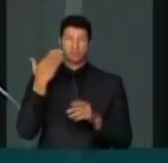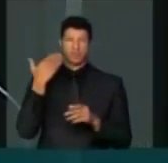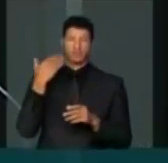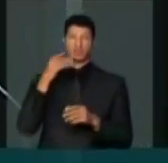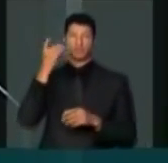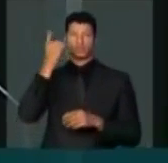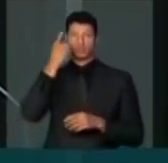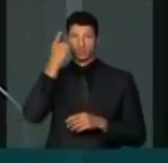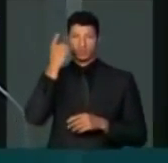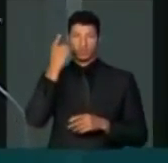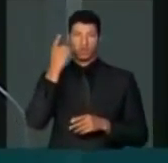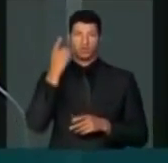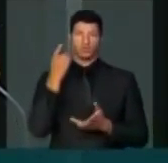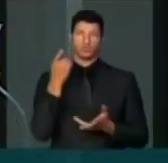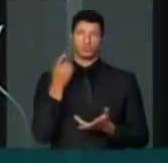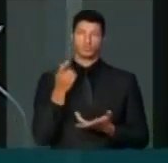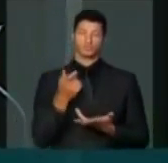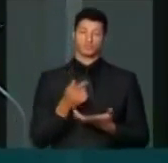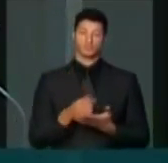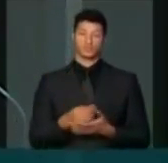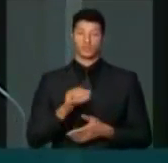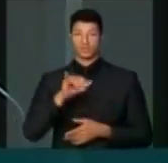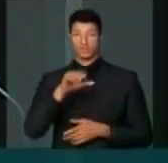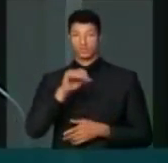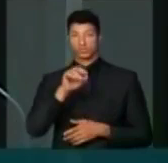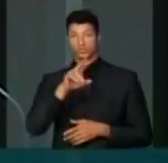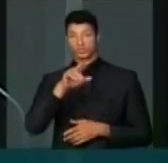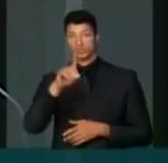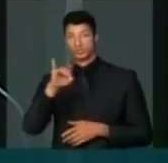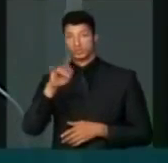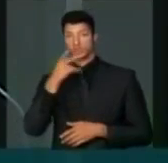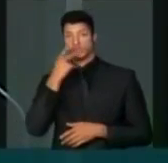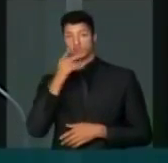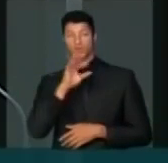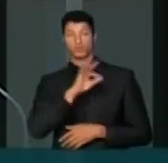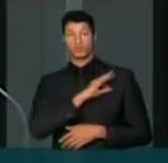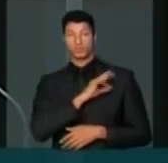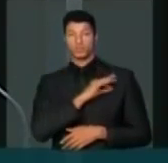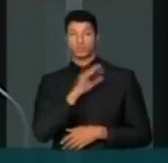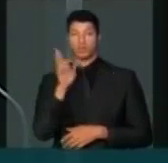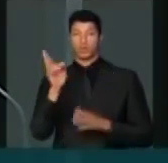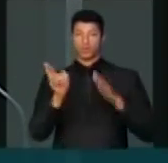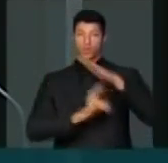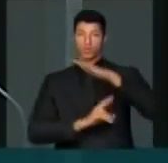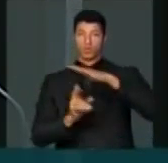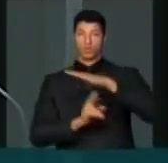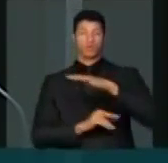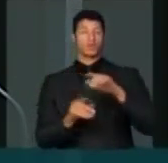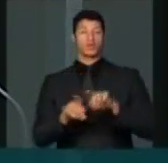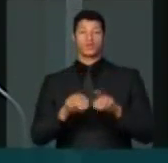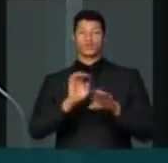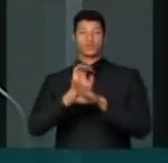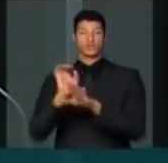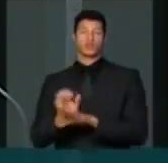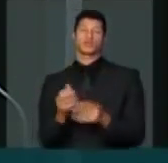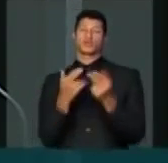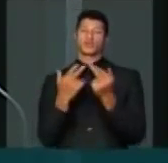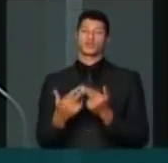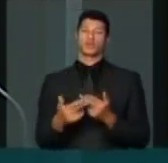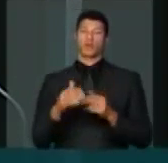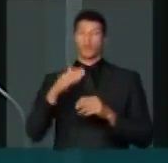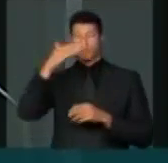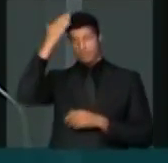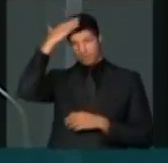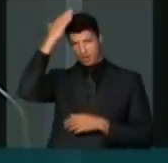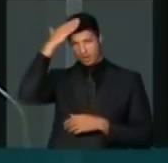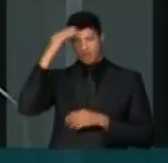o deputado Jordi falou dos policiais rodoviários. Num estado como Pará,